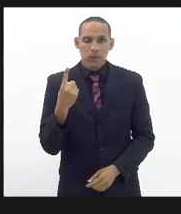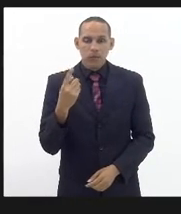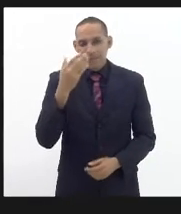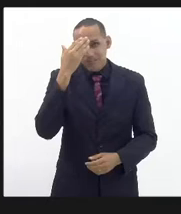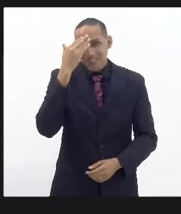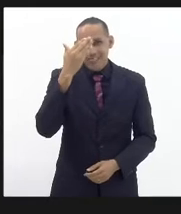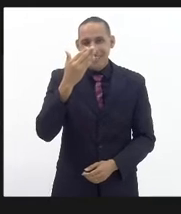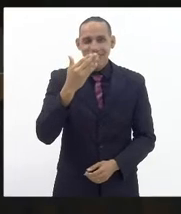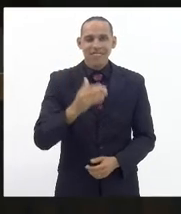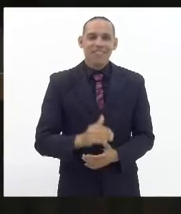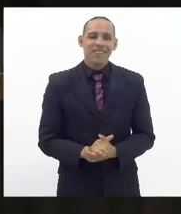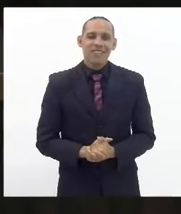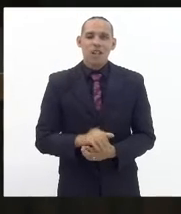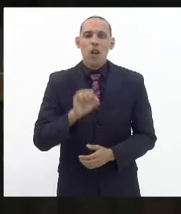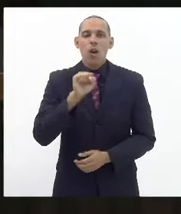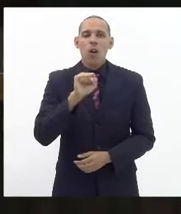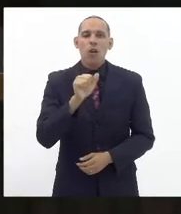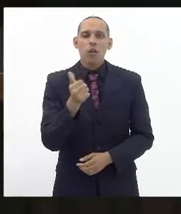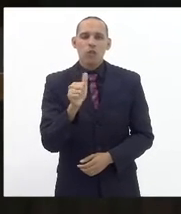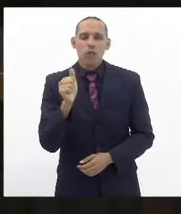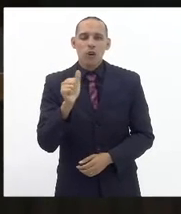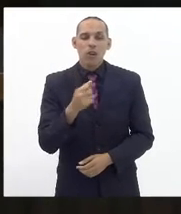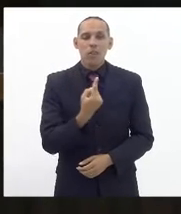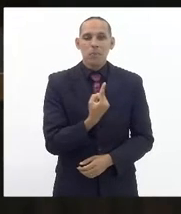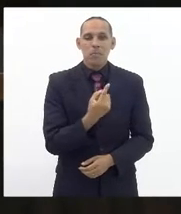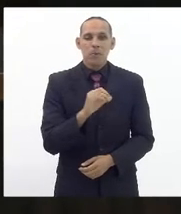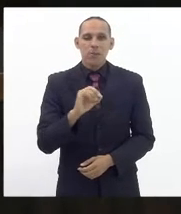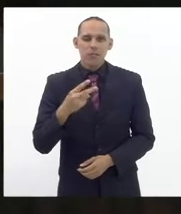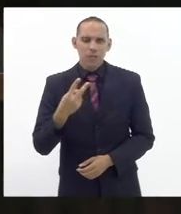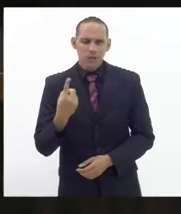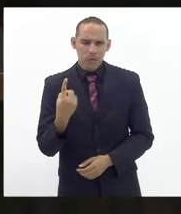Muito obrigado, senhor. 811 e 1021.